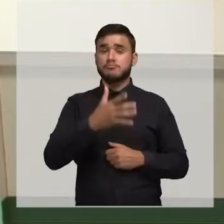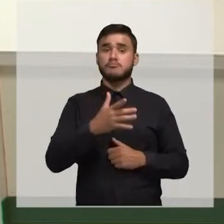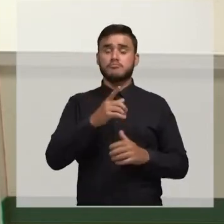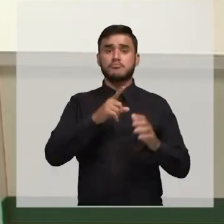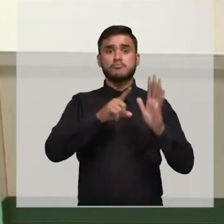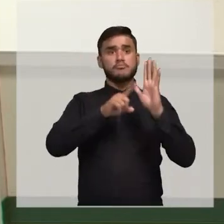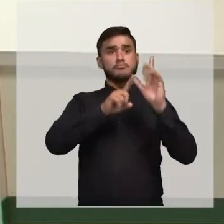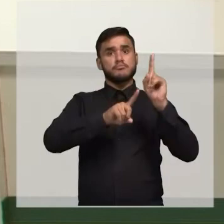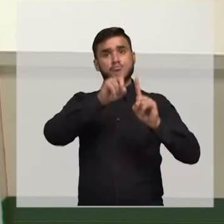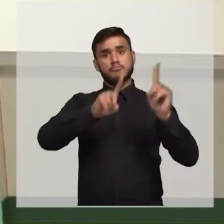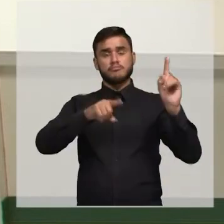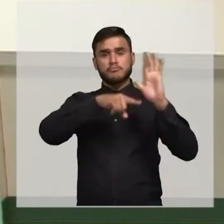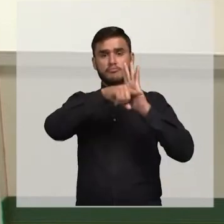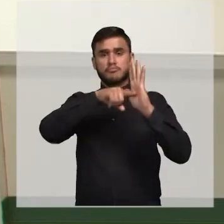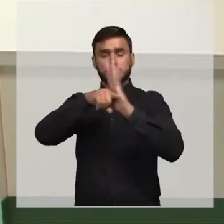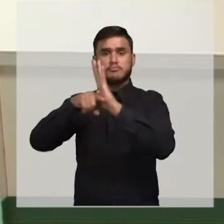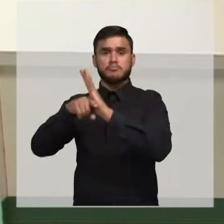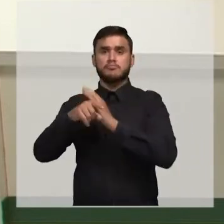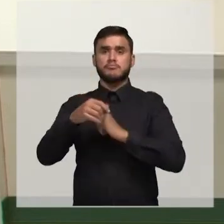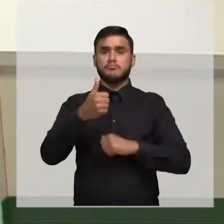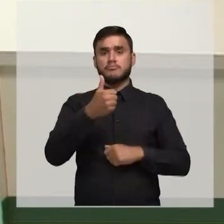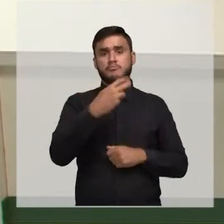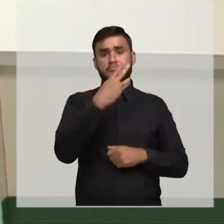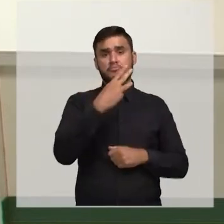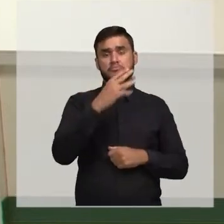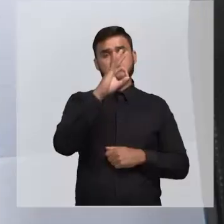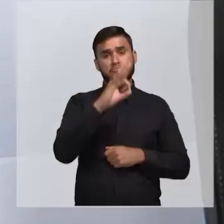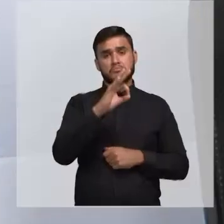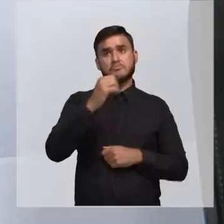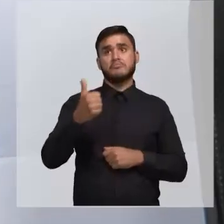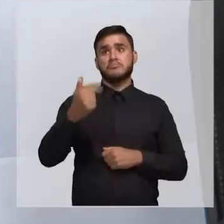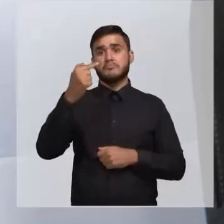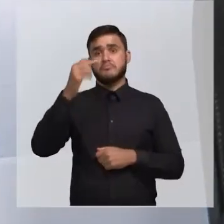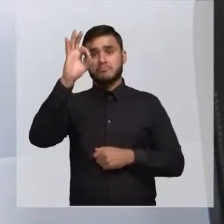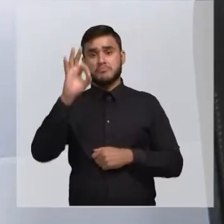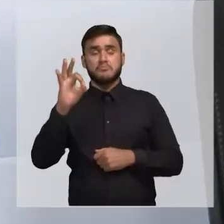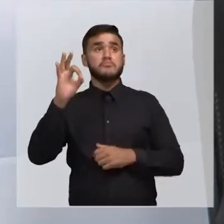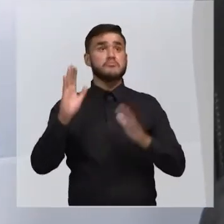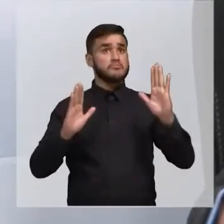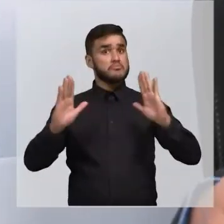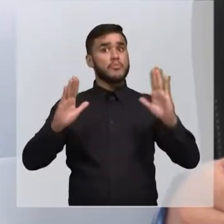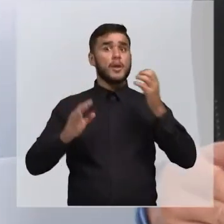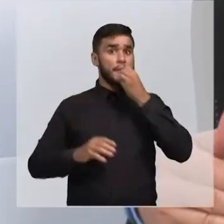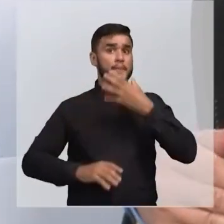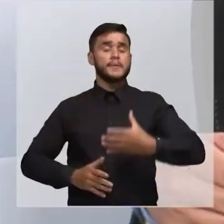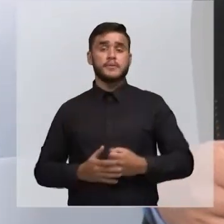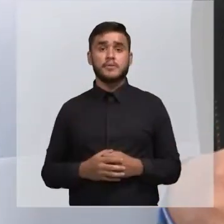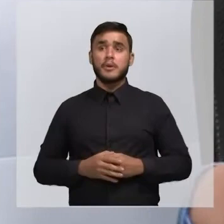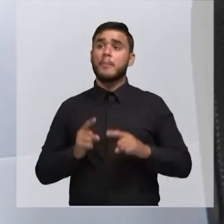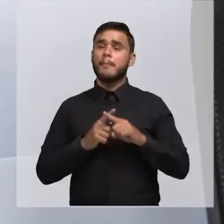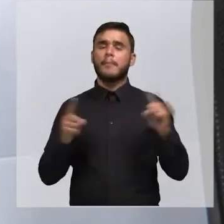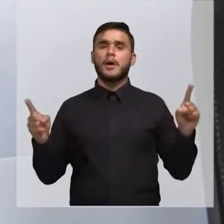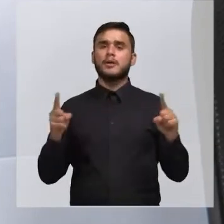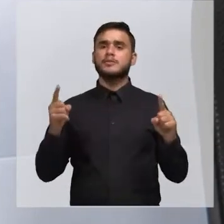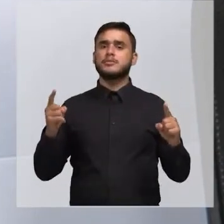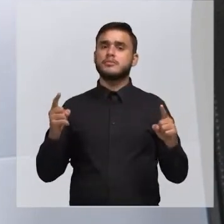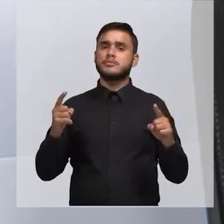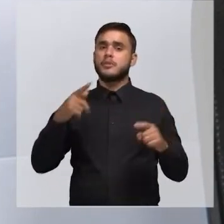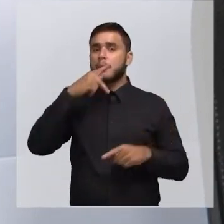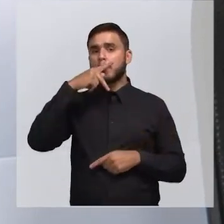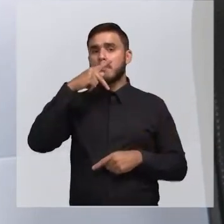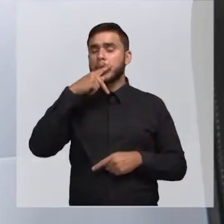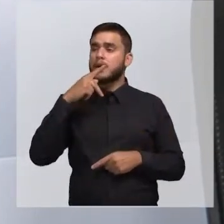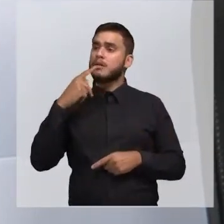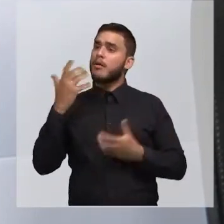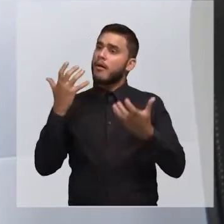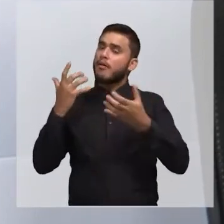muito bom, na casa de 13% a 17% a nível nacional, ela não consegue atrair os partidos para um